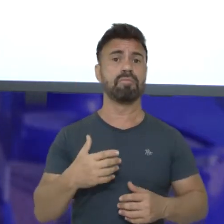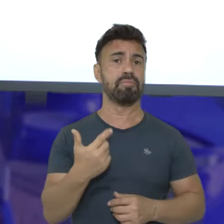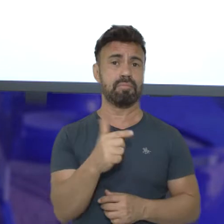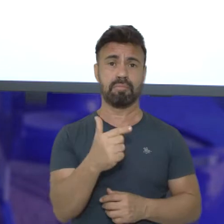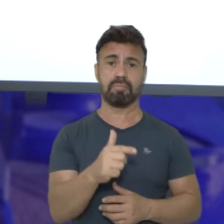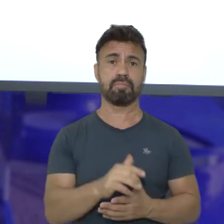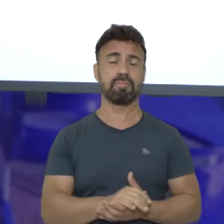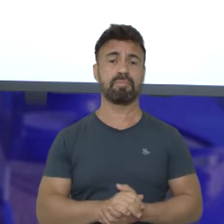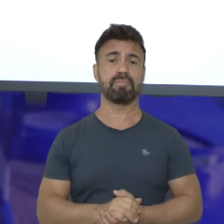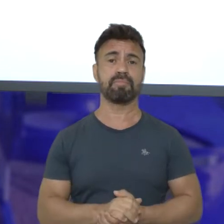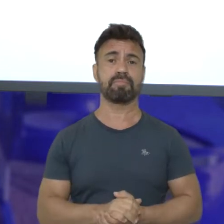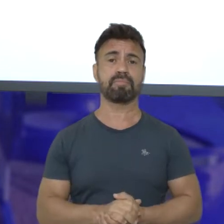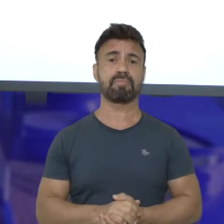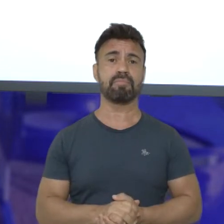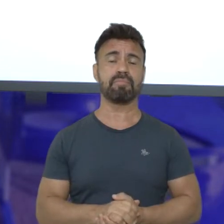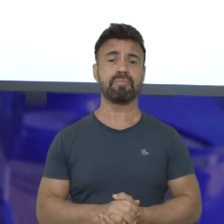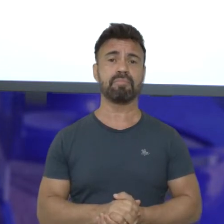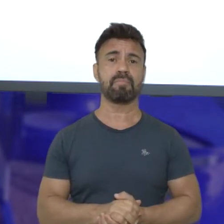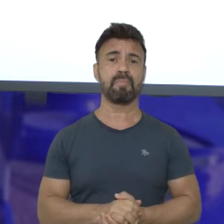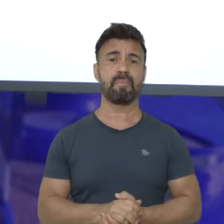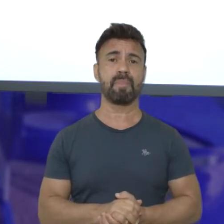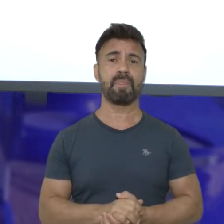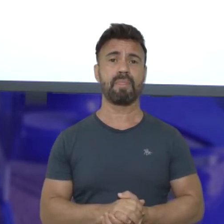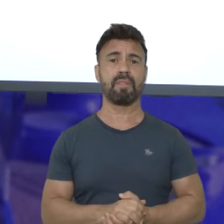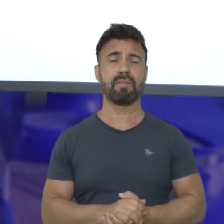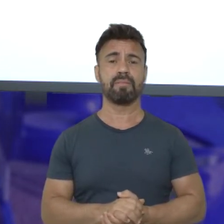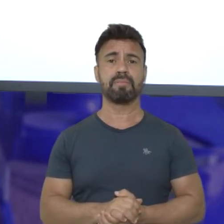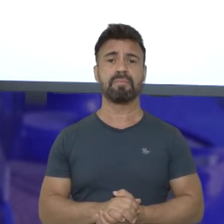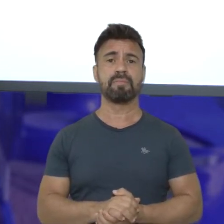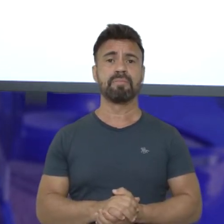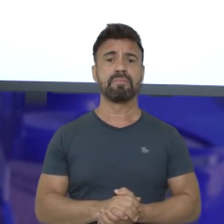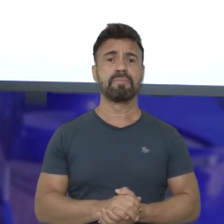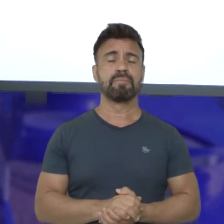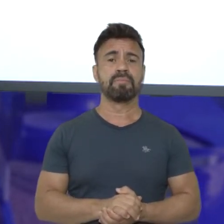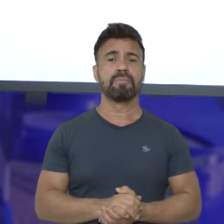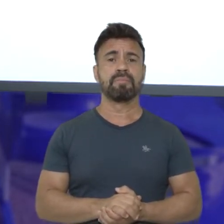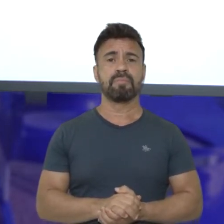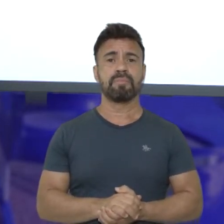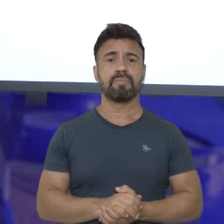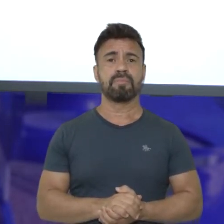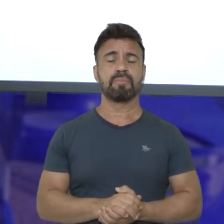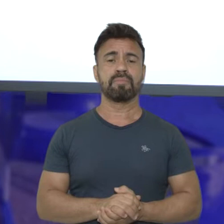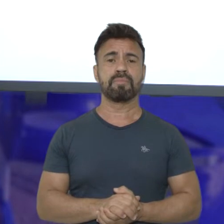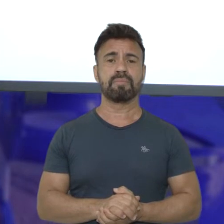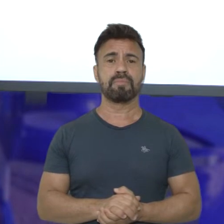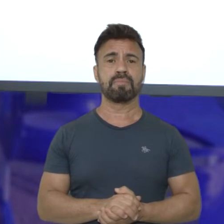aí nas TVs mais novas, né? As tops de linha do momento, digamos assim.